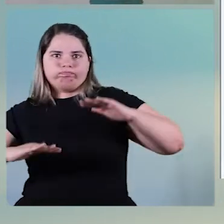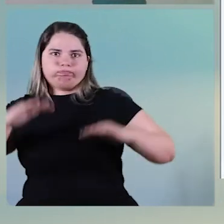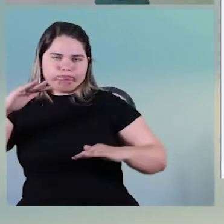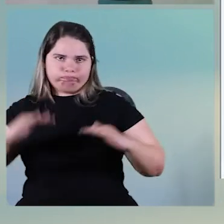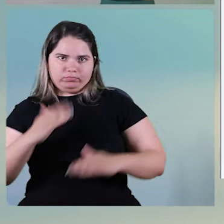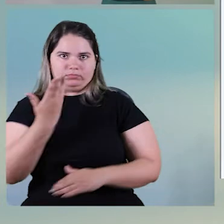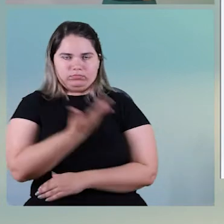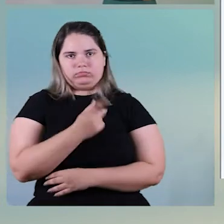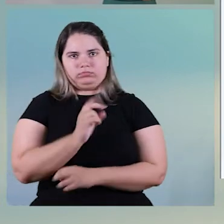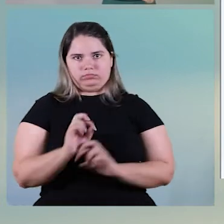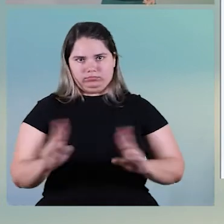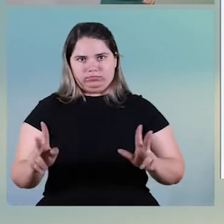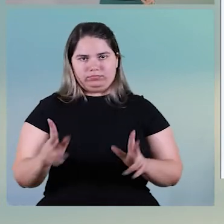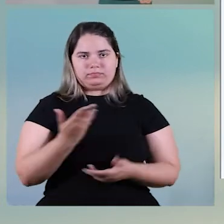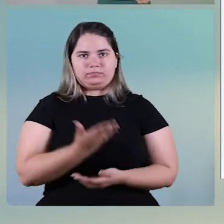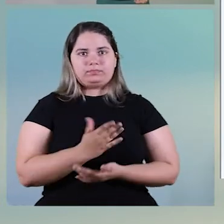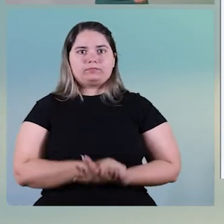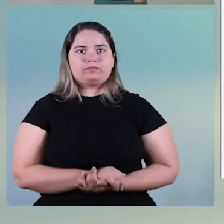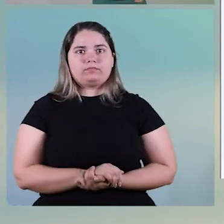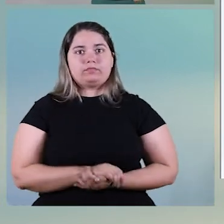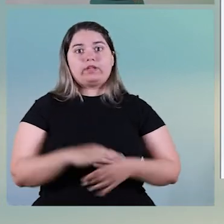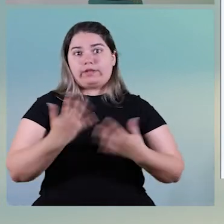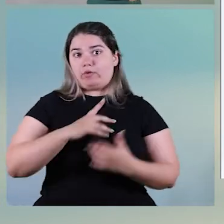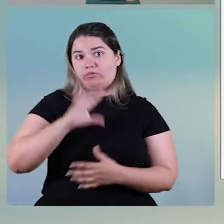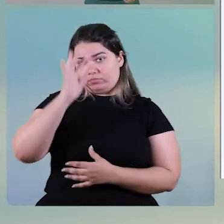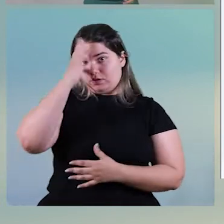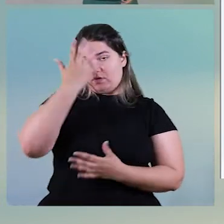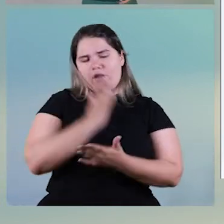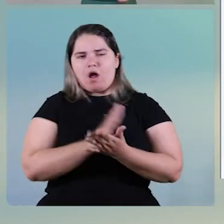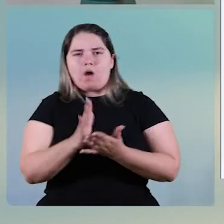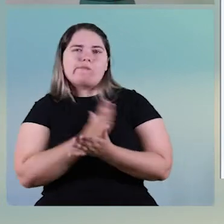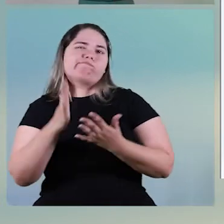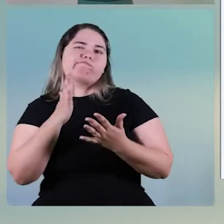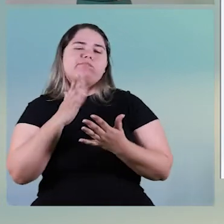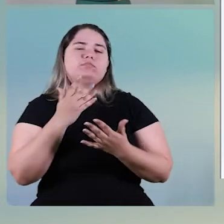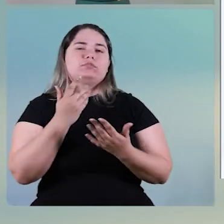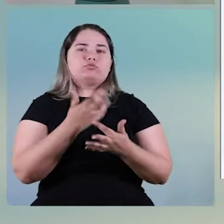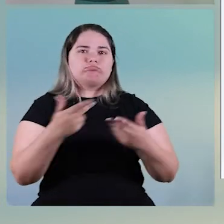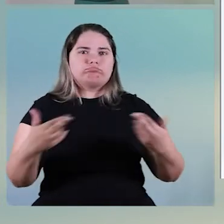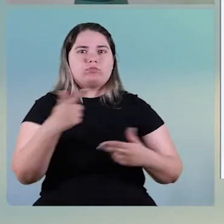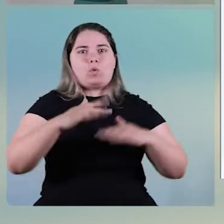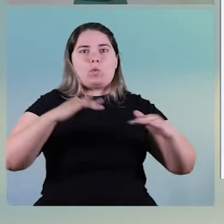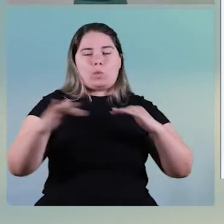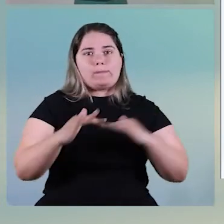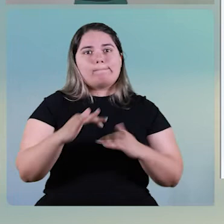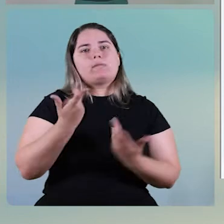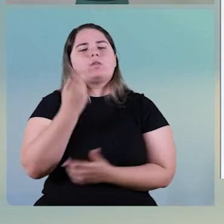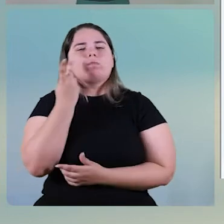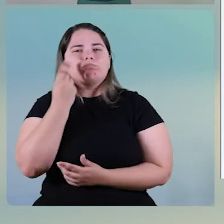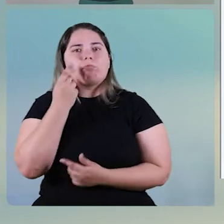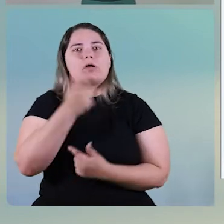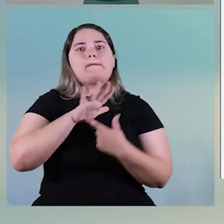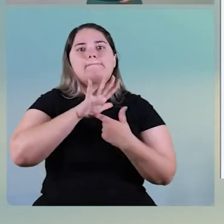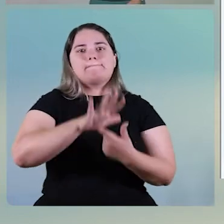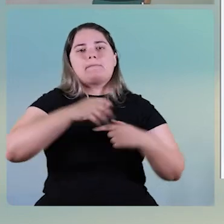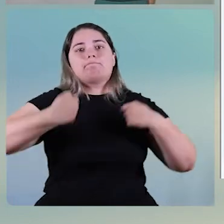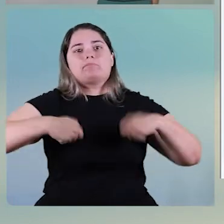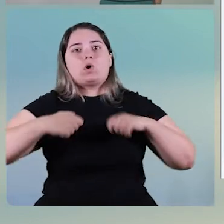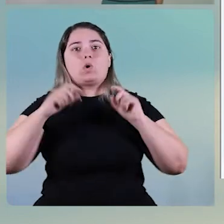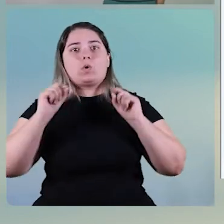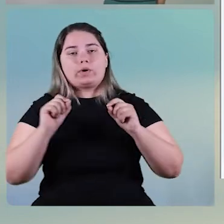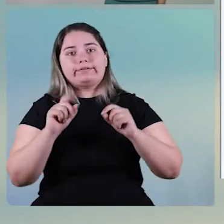Quando nós estamos resolvendo algumas situações de movimento, é normal, é comum aparecer a necessidade